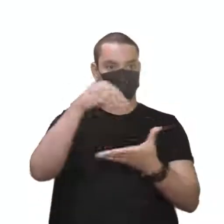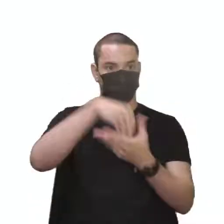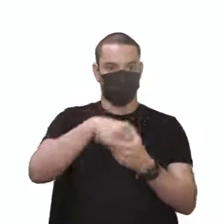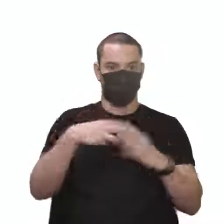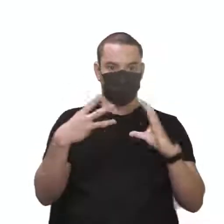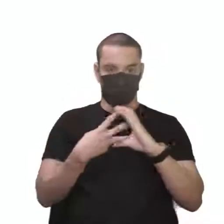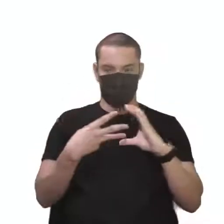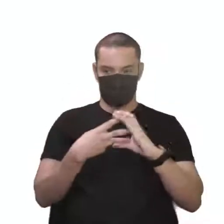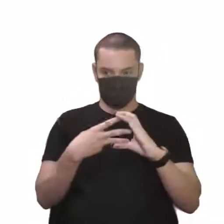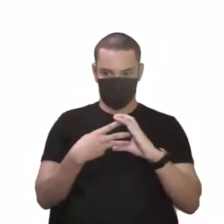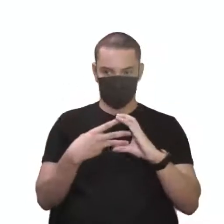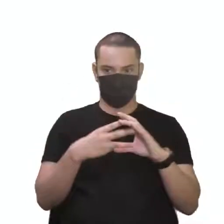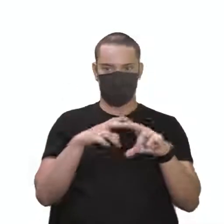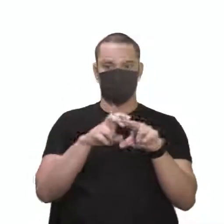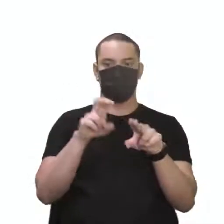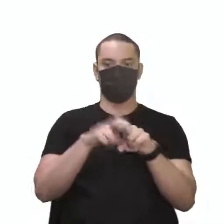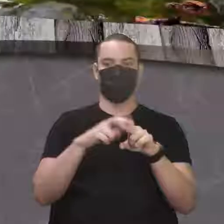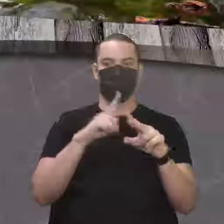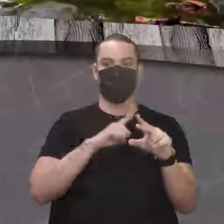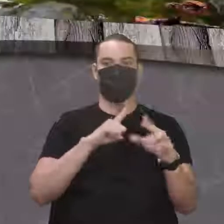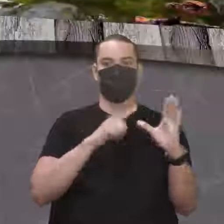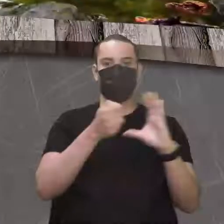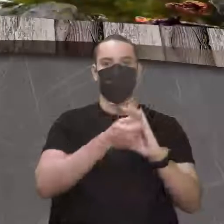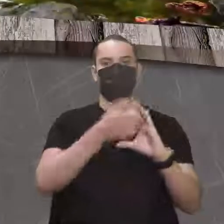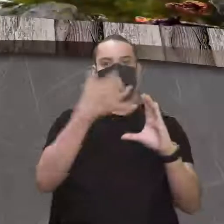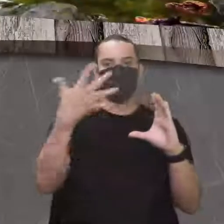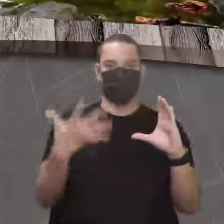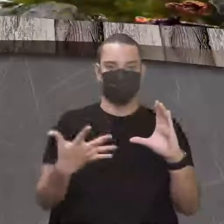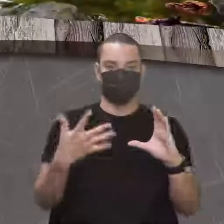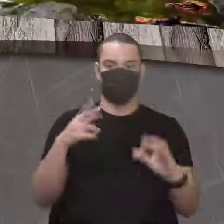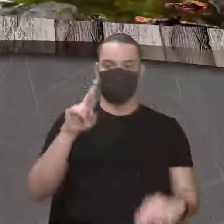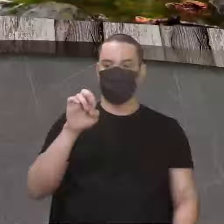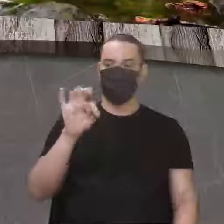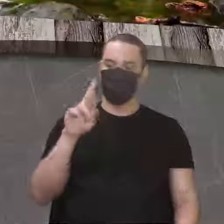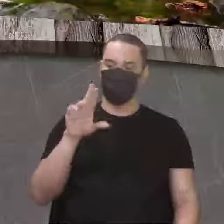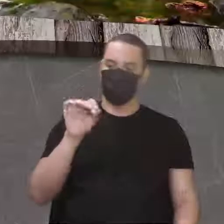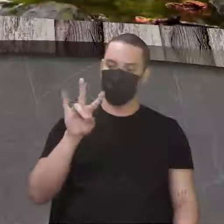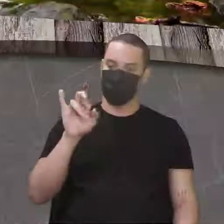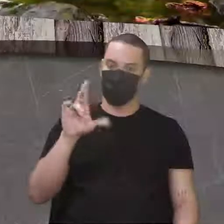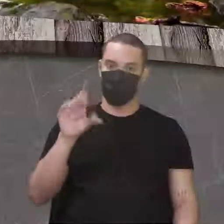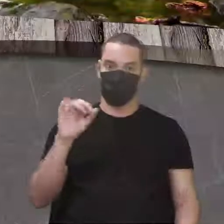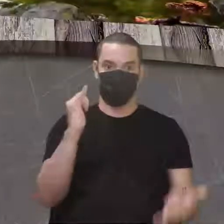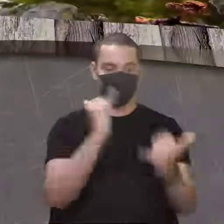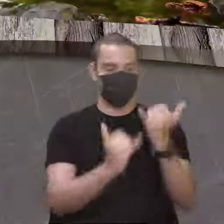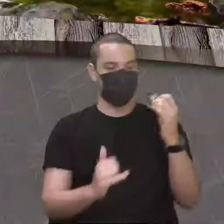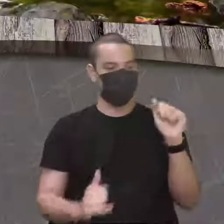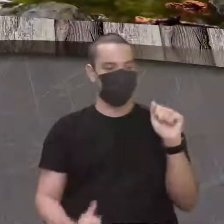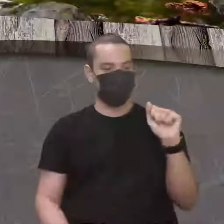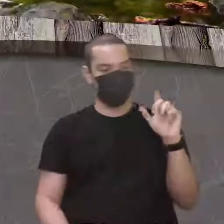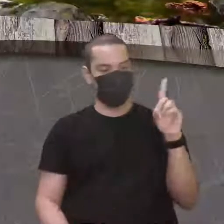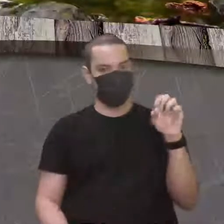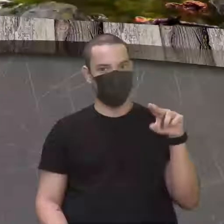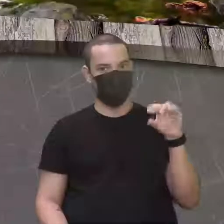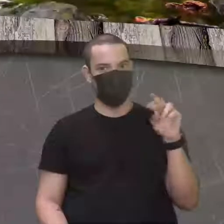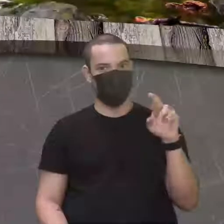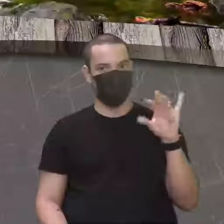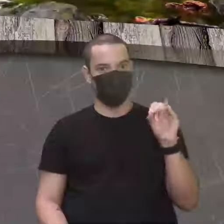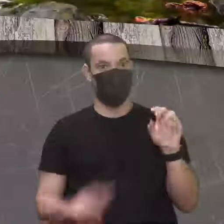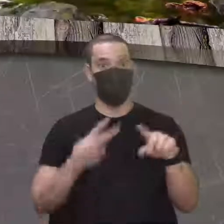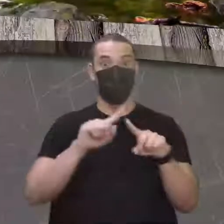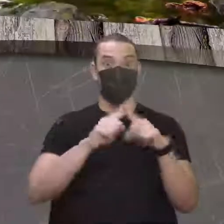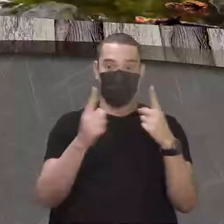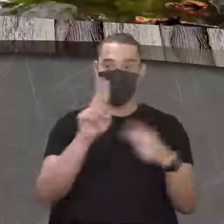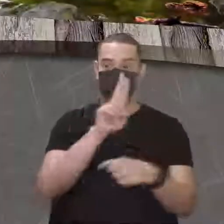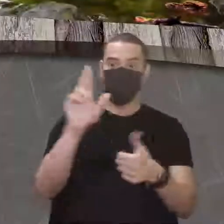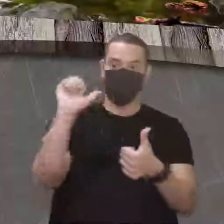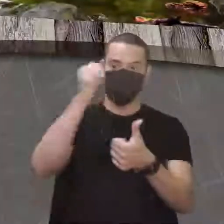tá? Hospedeira. Então ele tem essa característica de retrovírus, parece um adenovírus, mas ele é um adeno